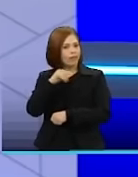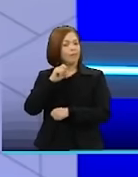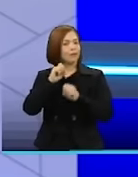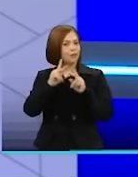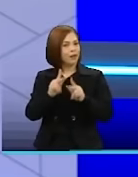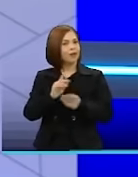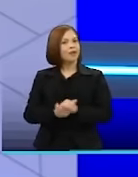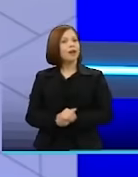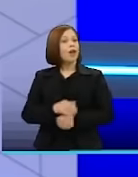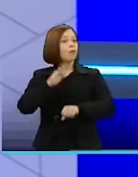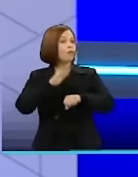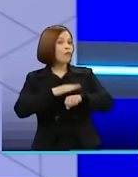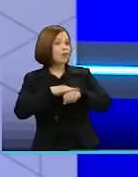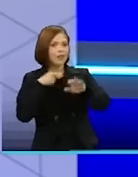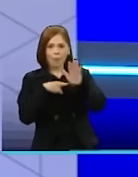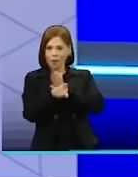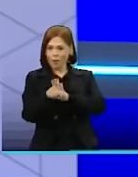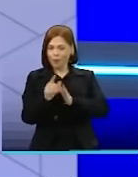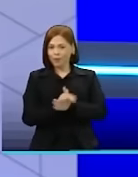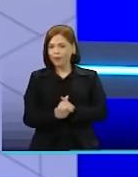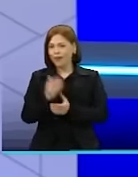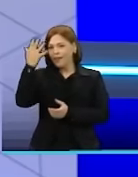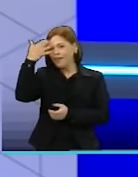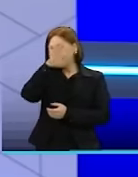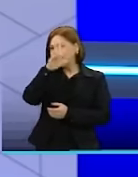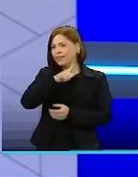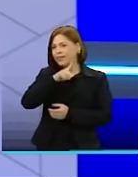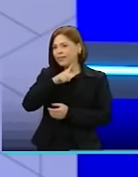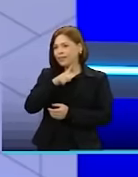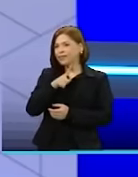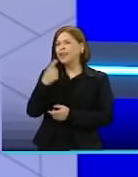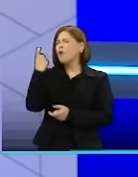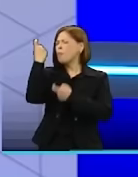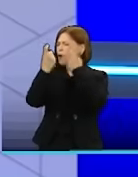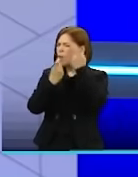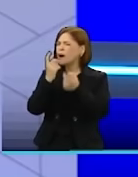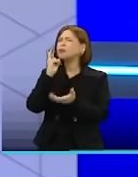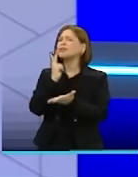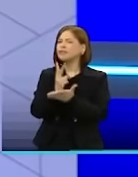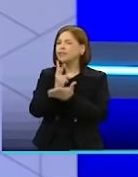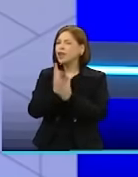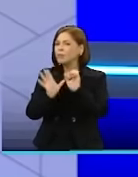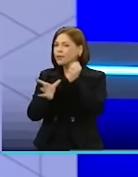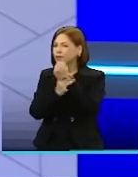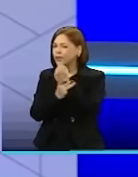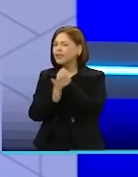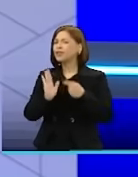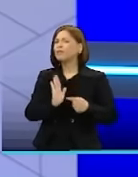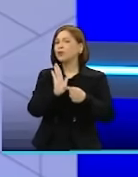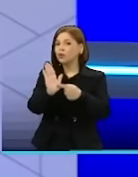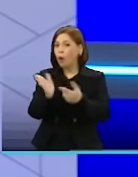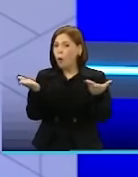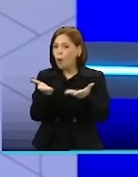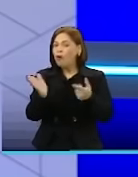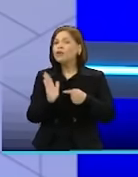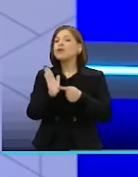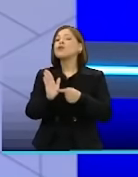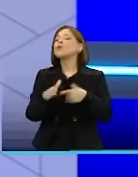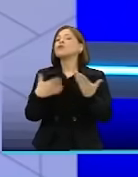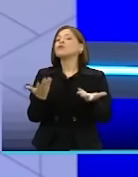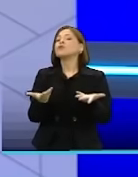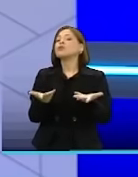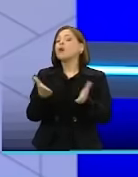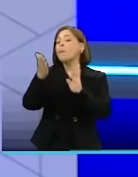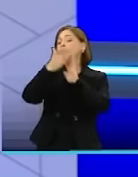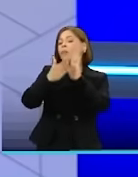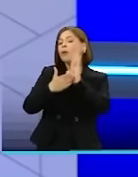Certo. Eu vou te fazer a pergunta agora. Bom, Datena, você sempre teve preocupação com segurança, manifestou isso, inclusive, hoje aqui. E eu queria saber quais seriam as